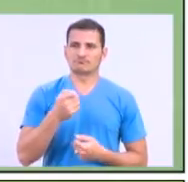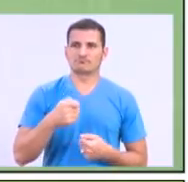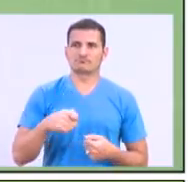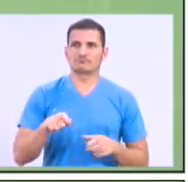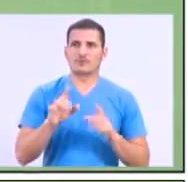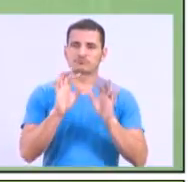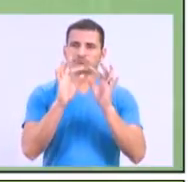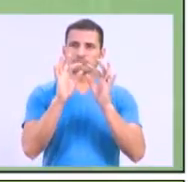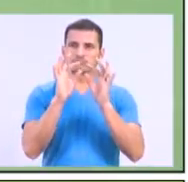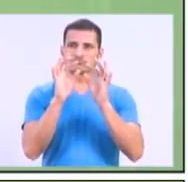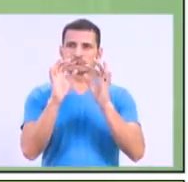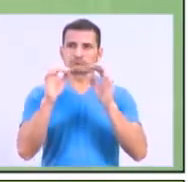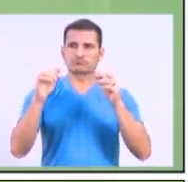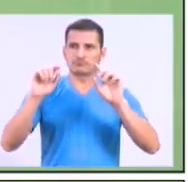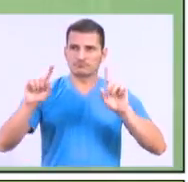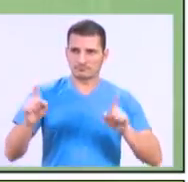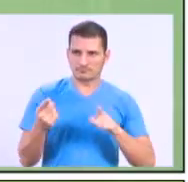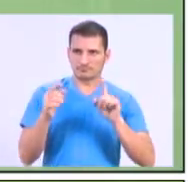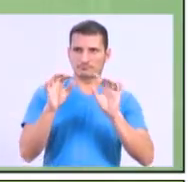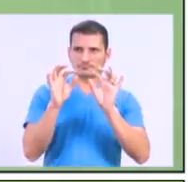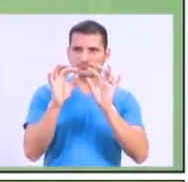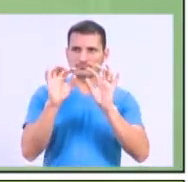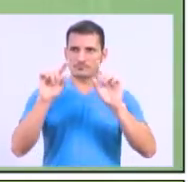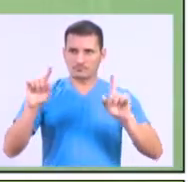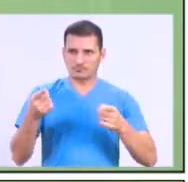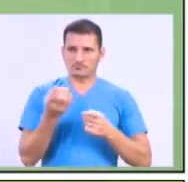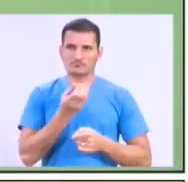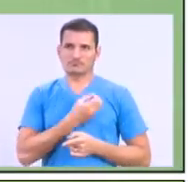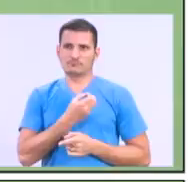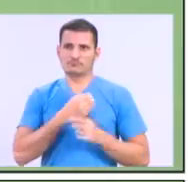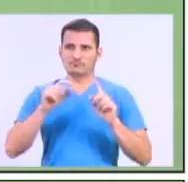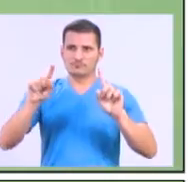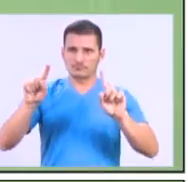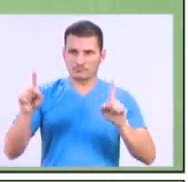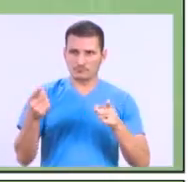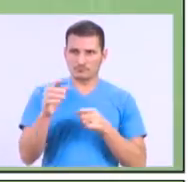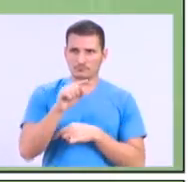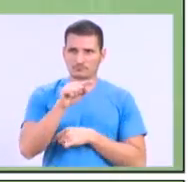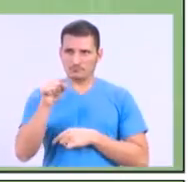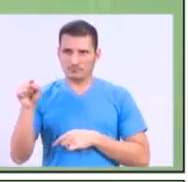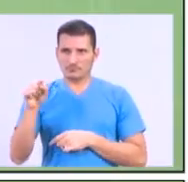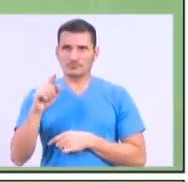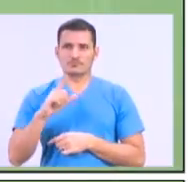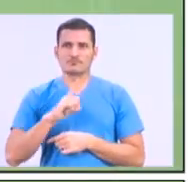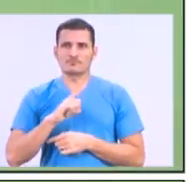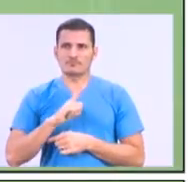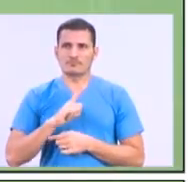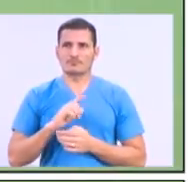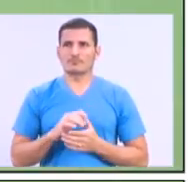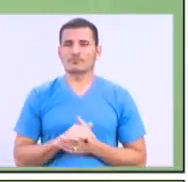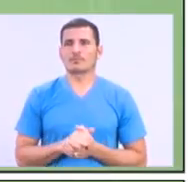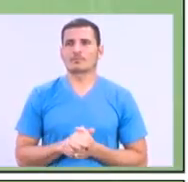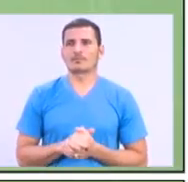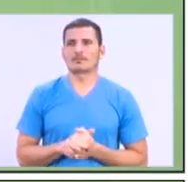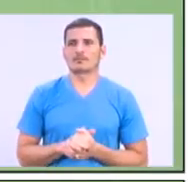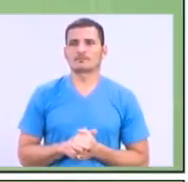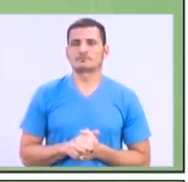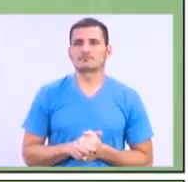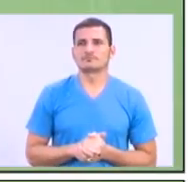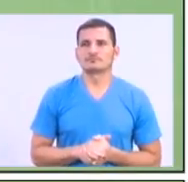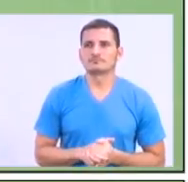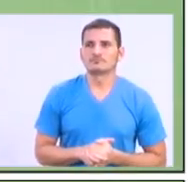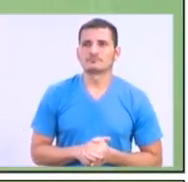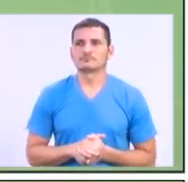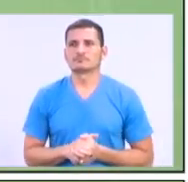essa verificação. Temos um valor iniciando em 0, um valor que vai, né, a condição desse valor fica no meio, e